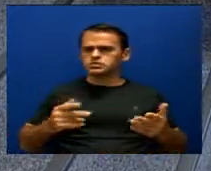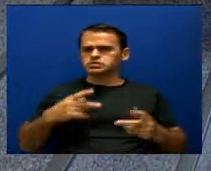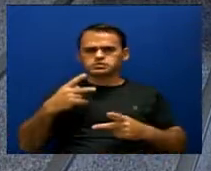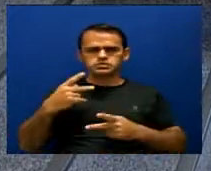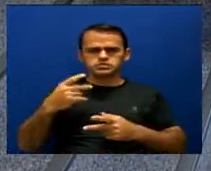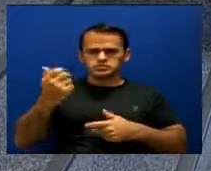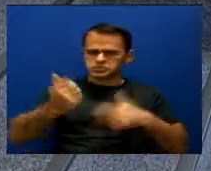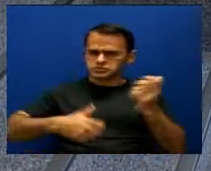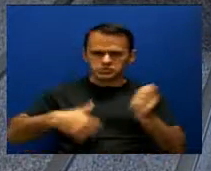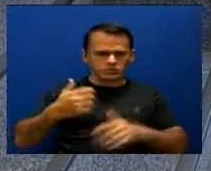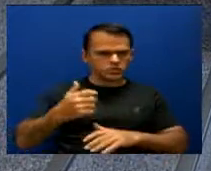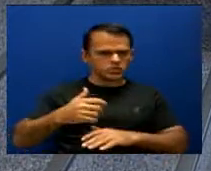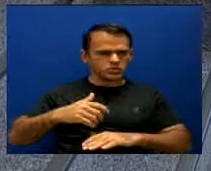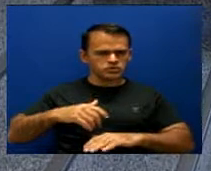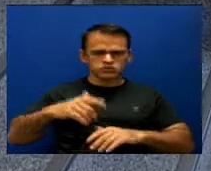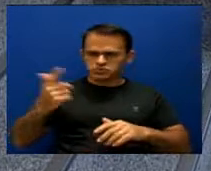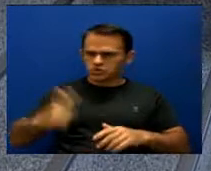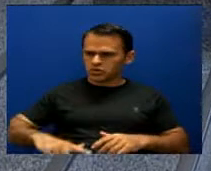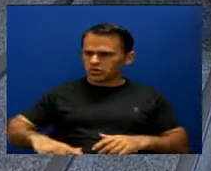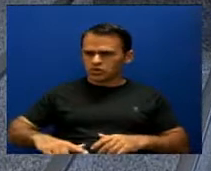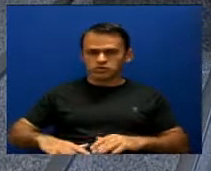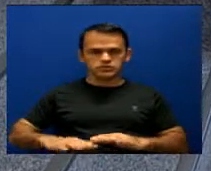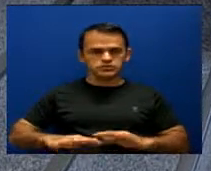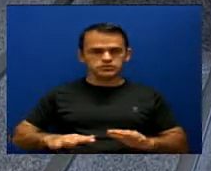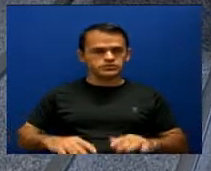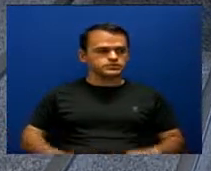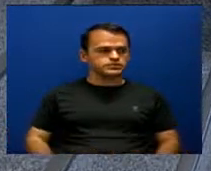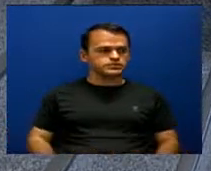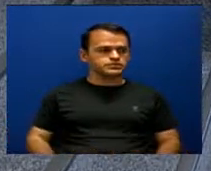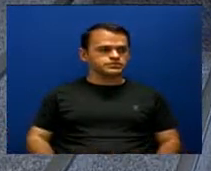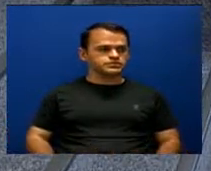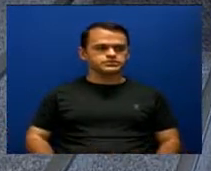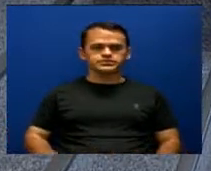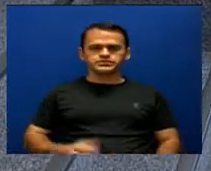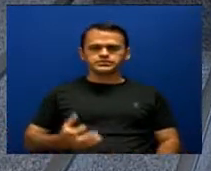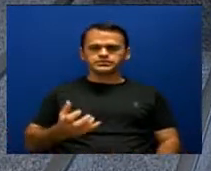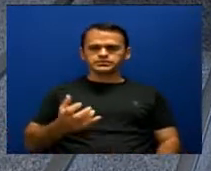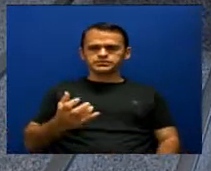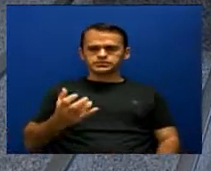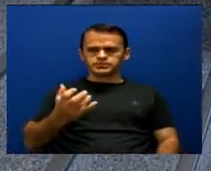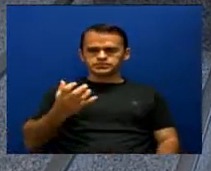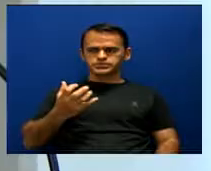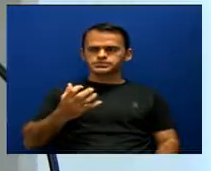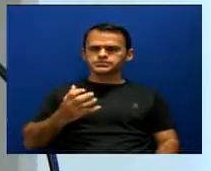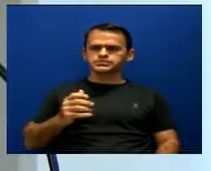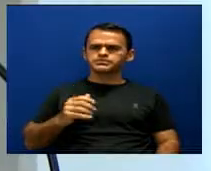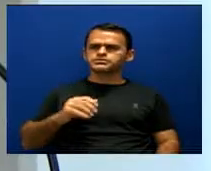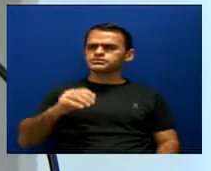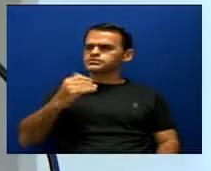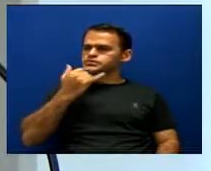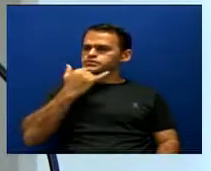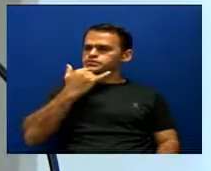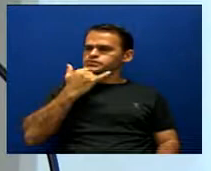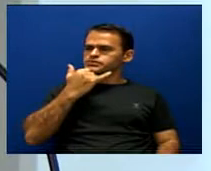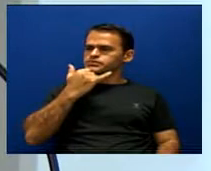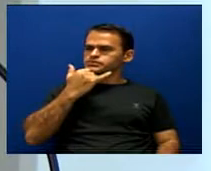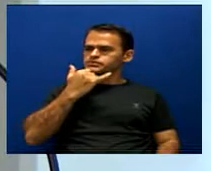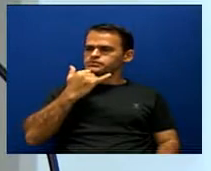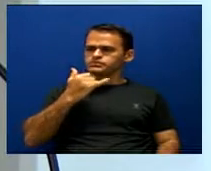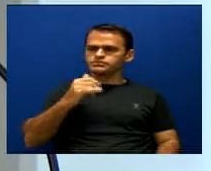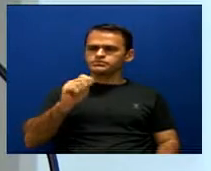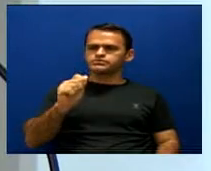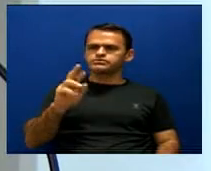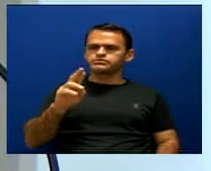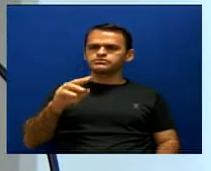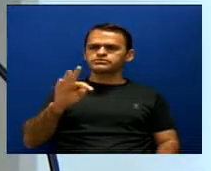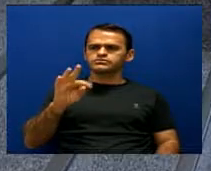né? Mais, sim, alguém gostaria? Eu só gostaria, tá, finalizar eu falando, gostaria Artemísia, de... desculpa, Artemísia,